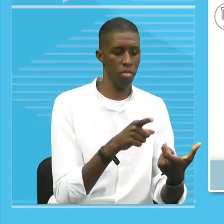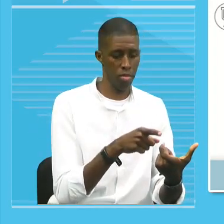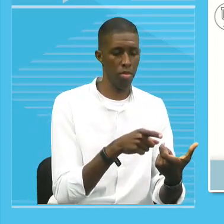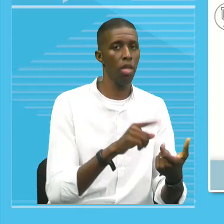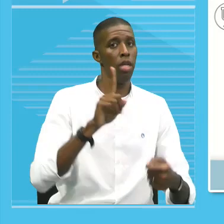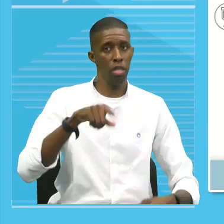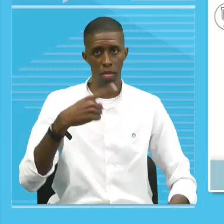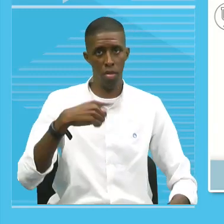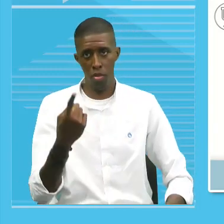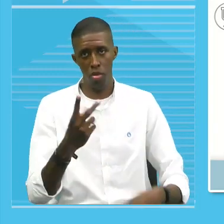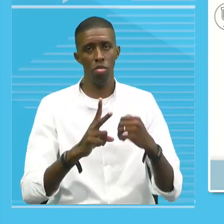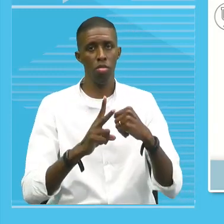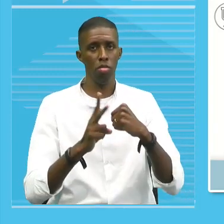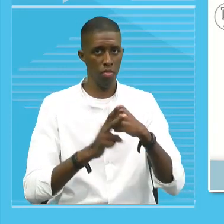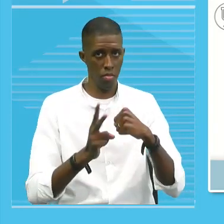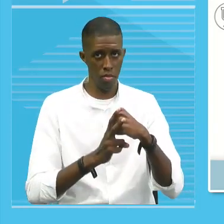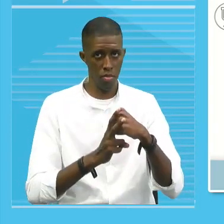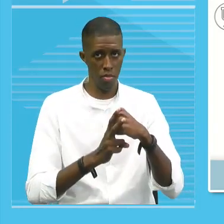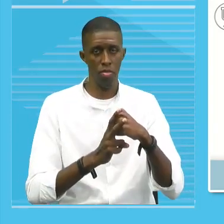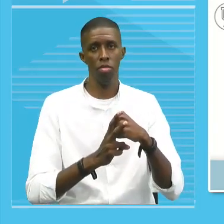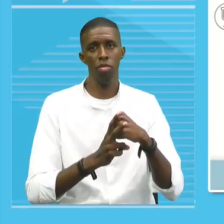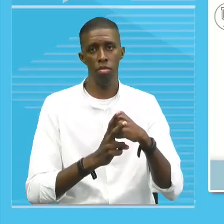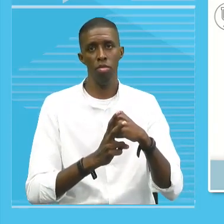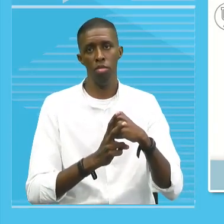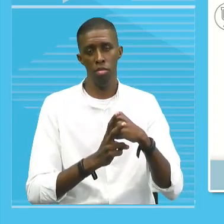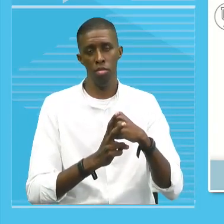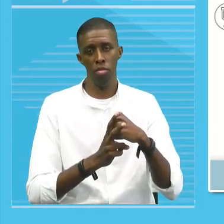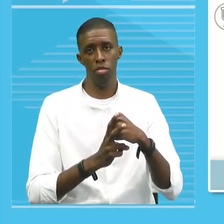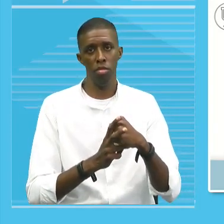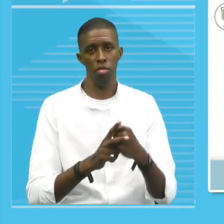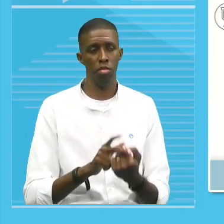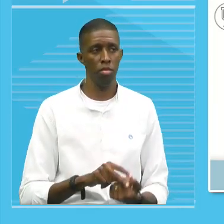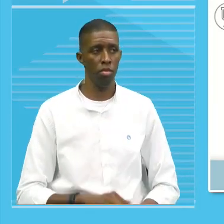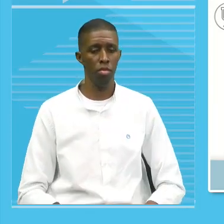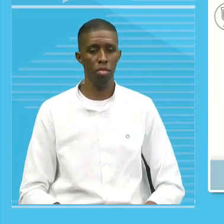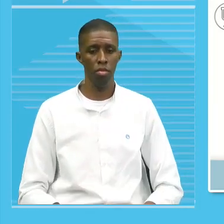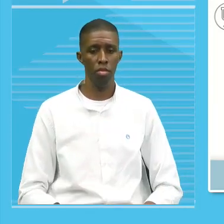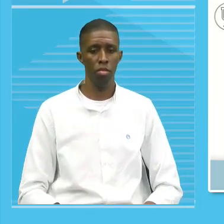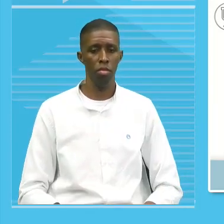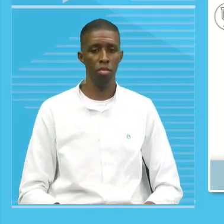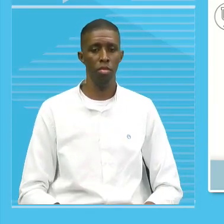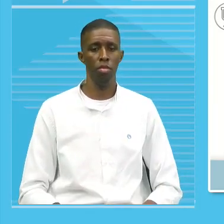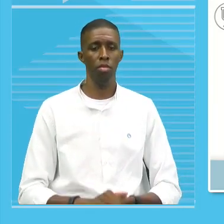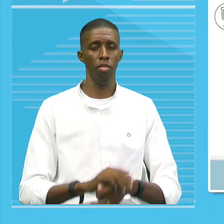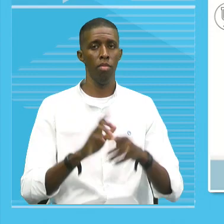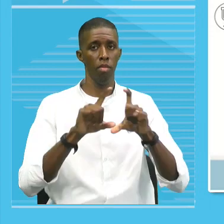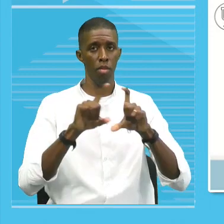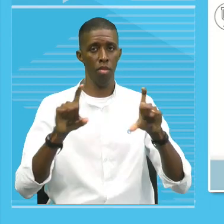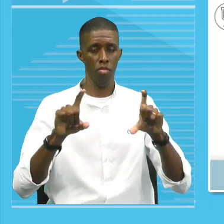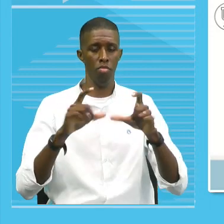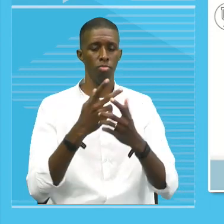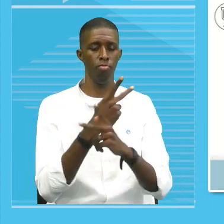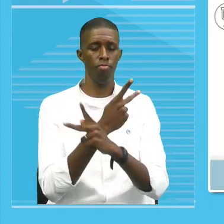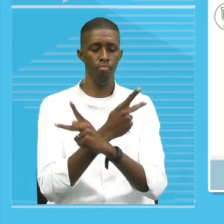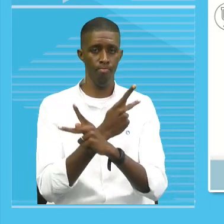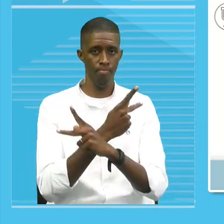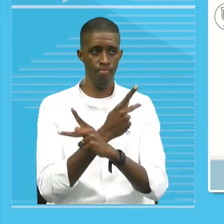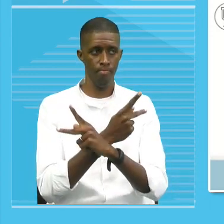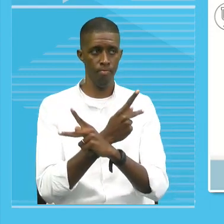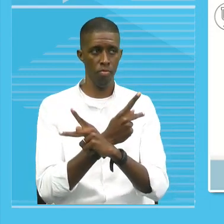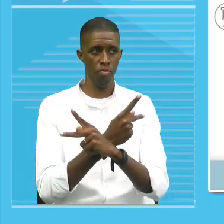aos teres para os teres para vocês o pronome seria leis